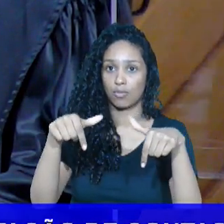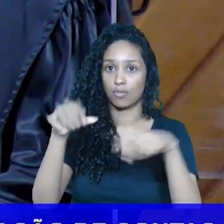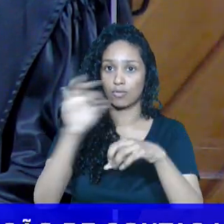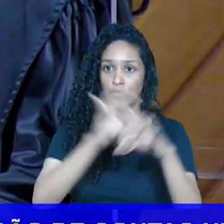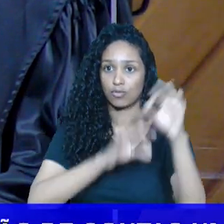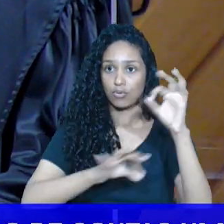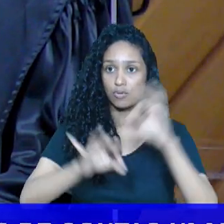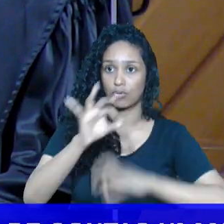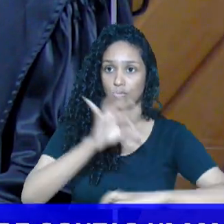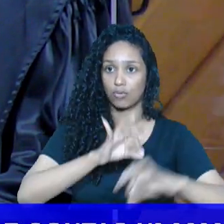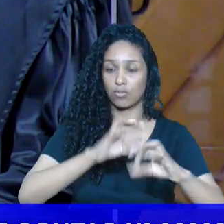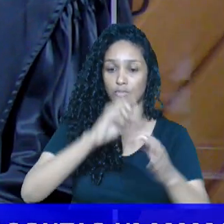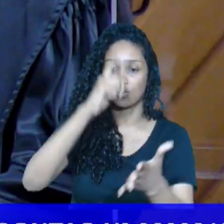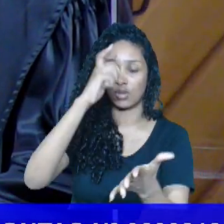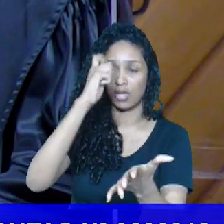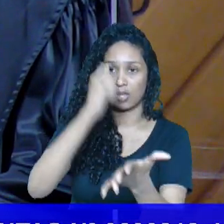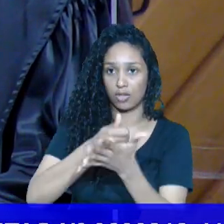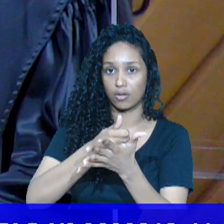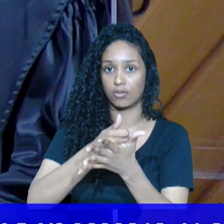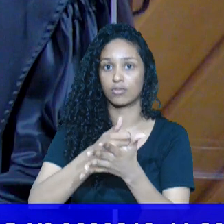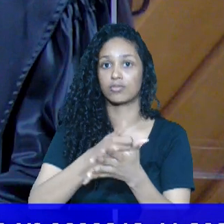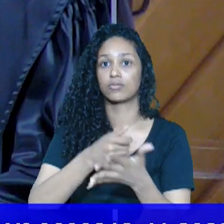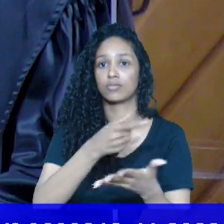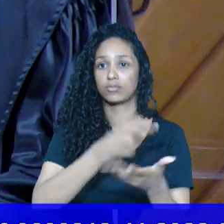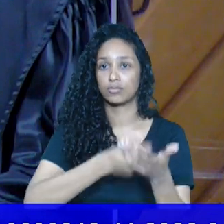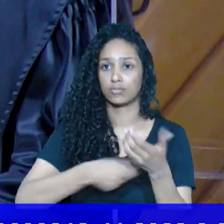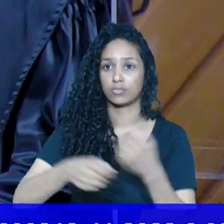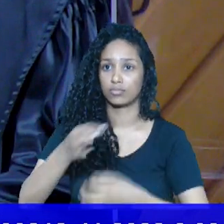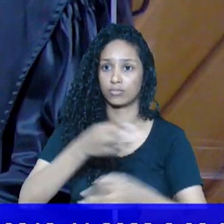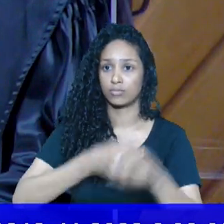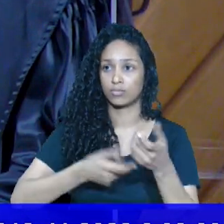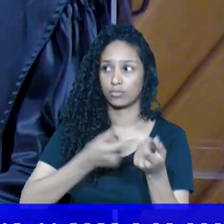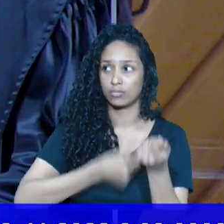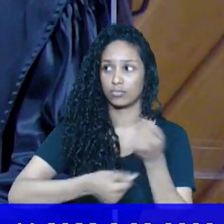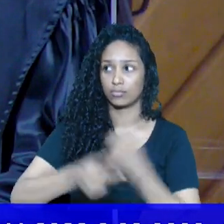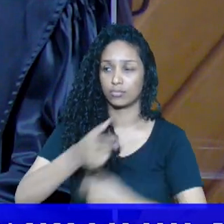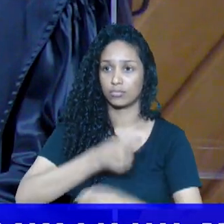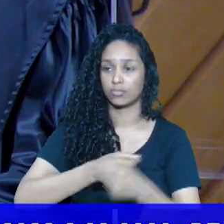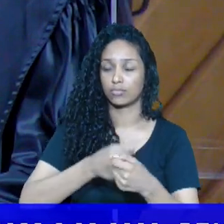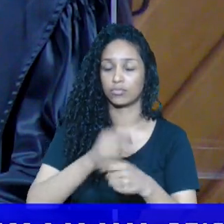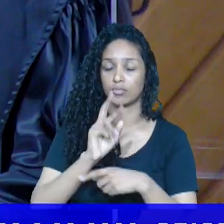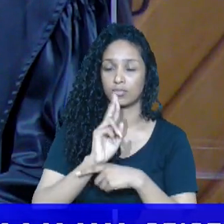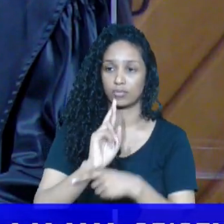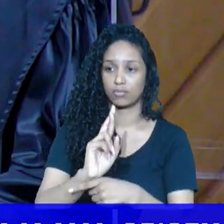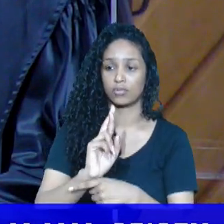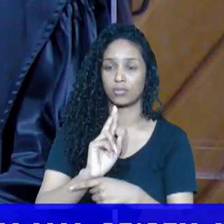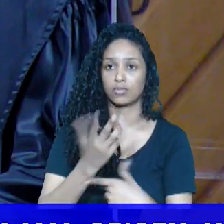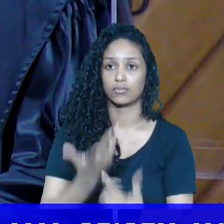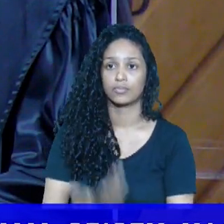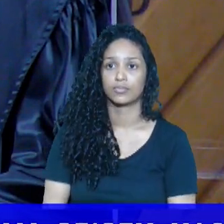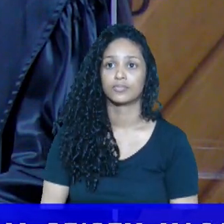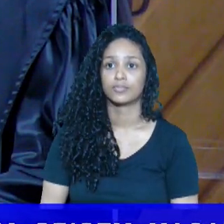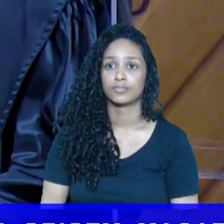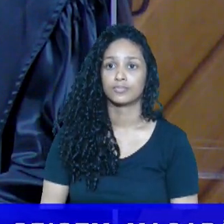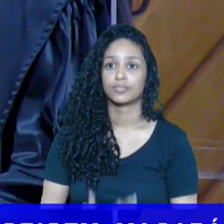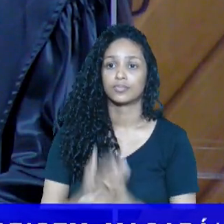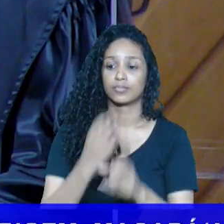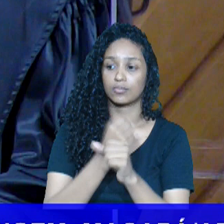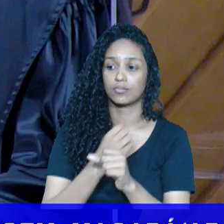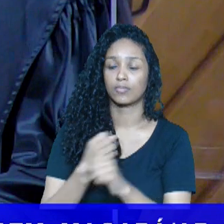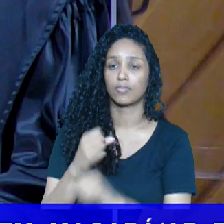regularização de omissão de prestação de contas por unanimidade nos termos do ato proferido pelo relator. Prestação de contas